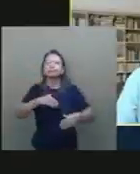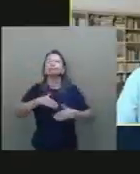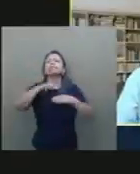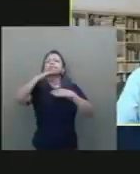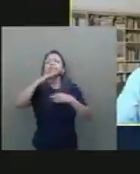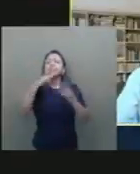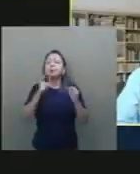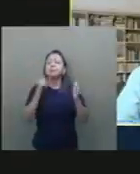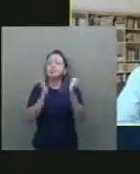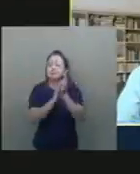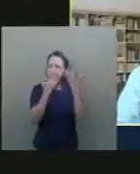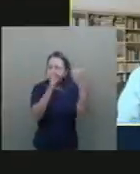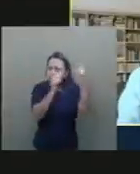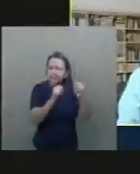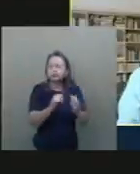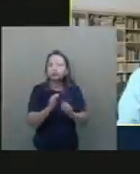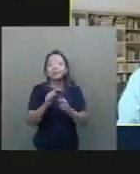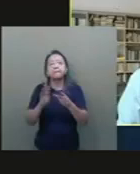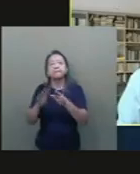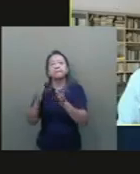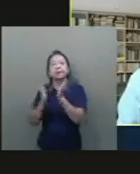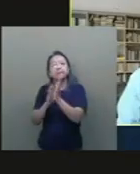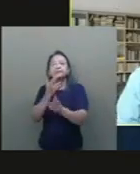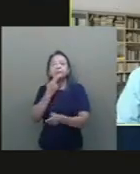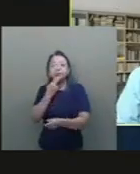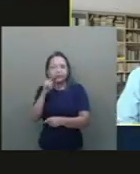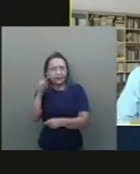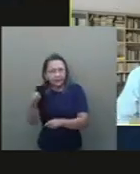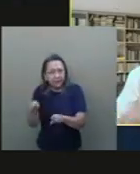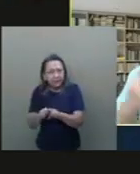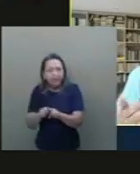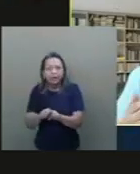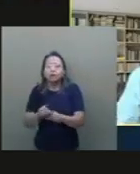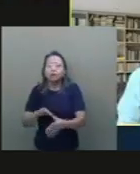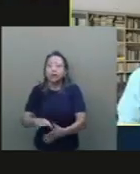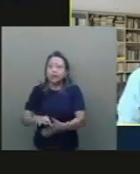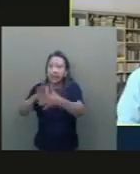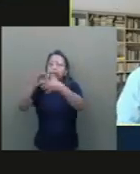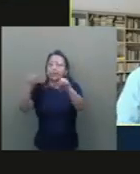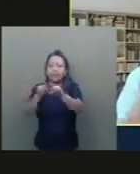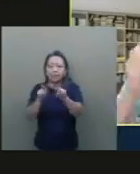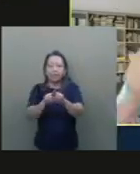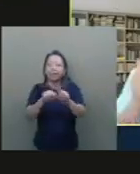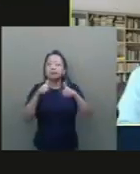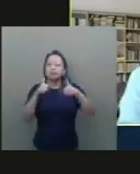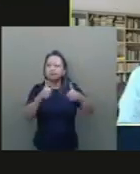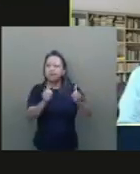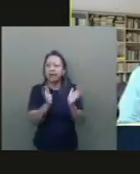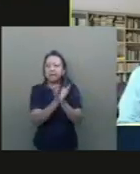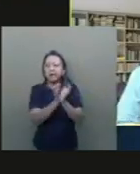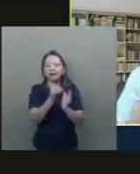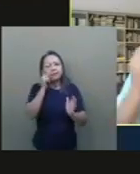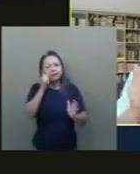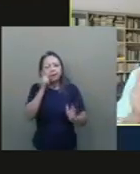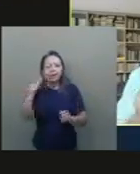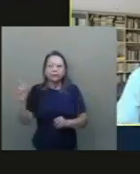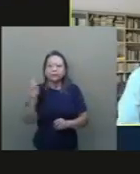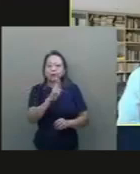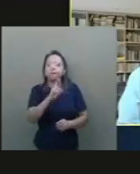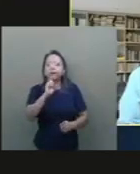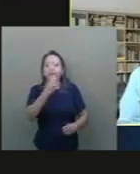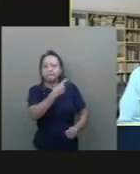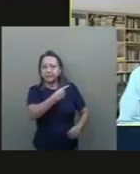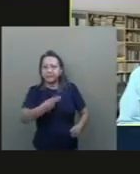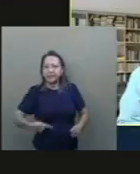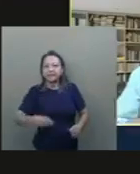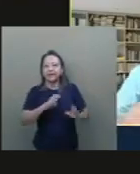parabéns, Soraya, parabéns, Simone Tebet, que foi líder também da bancada feminina, foi presidente da